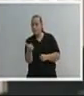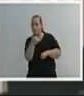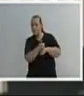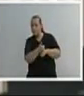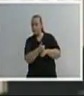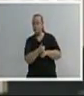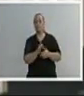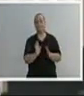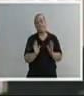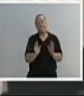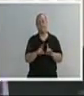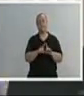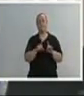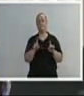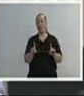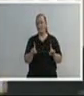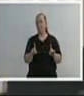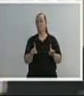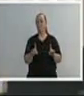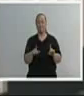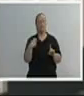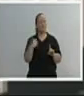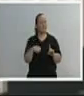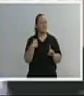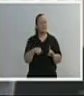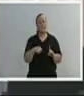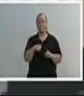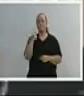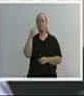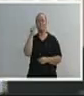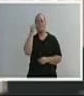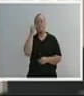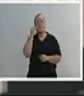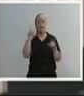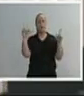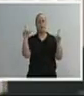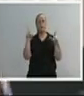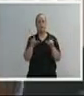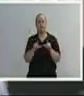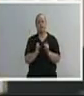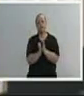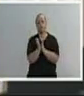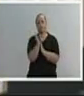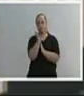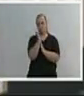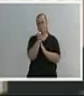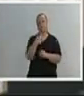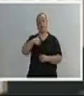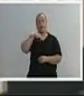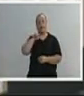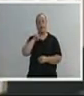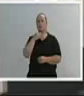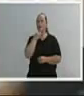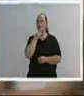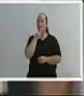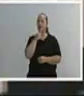essa entidade, mas, assim, tem que realmente buscar desburocratizar e agilizar essas questões. Ainda ontem recebi a ligação do seu Arno, lá